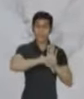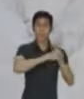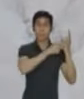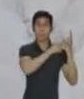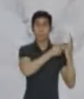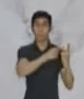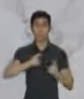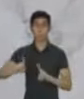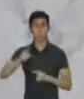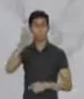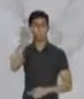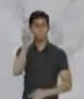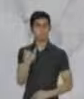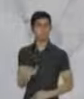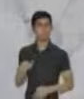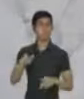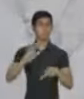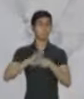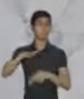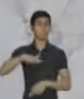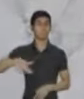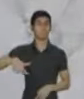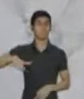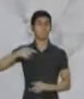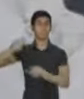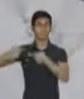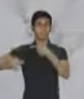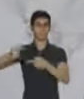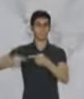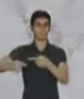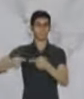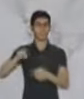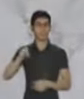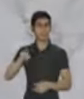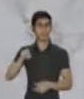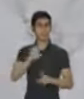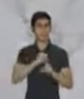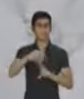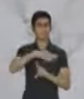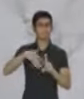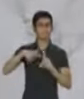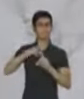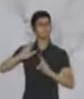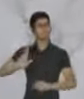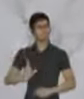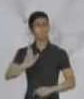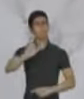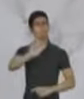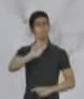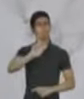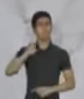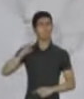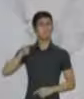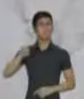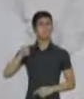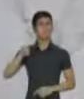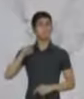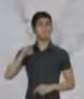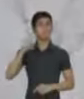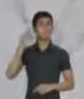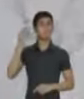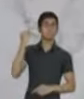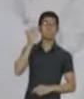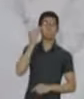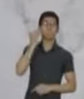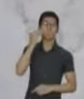alguém que representa um setor da sociedade alguém que está dentro da pólis tentando melhorar a vida a nossa